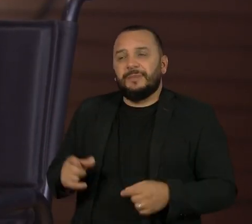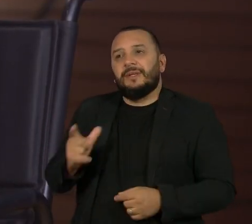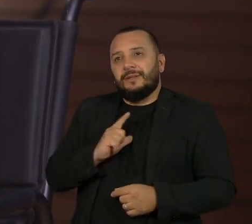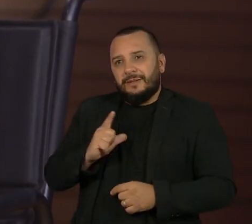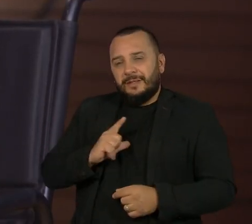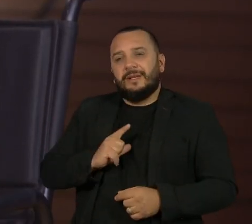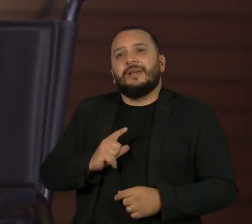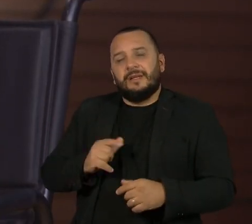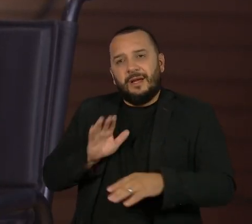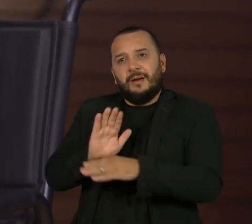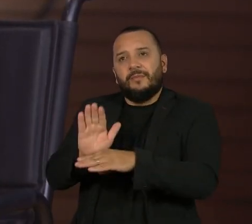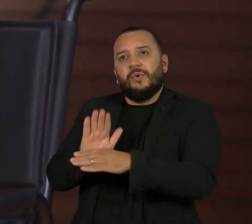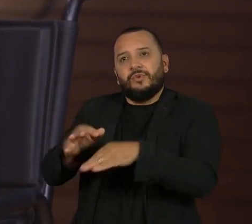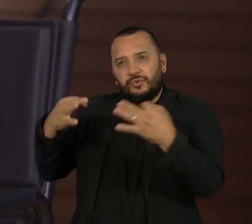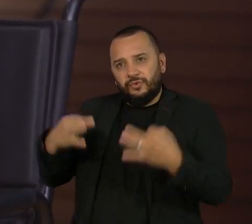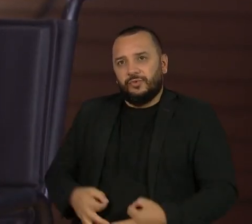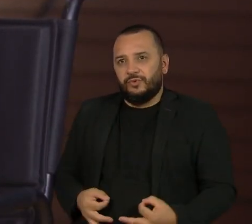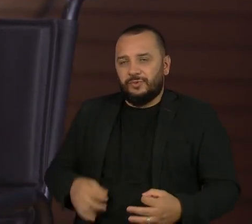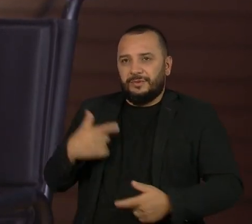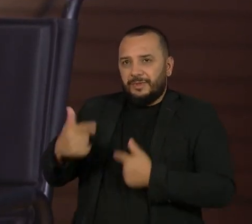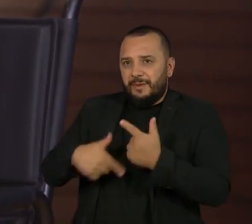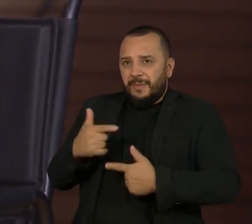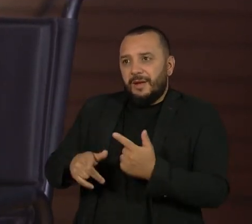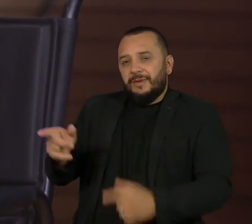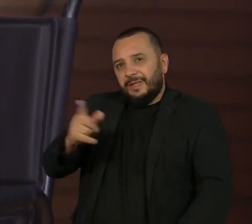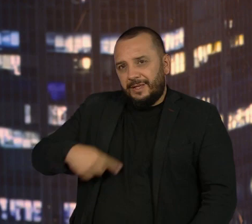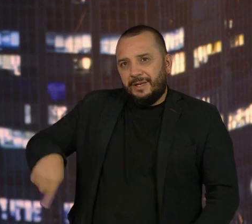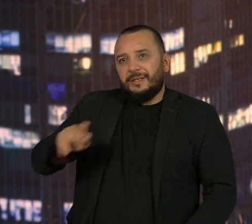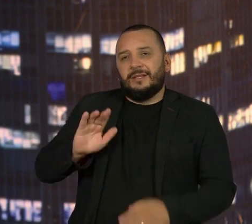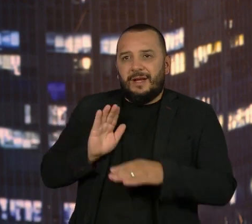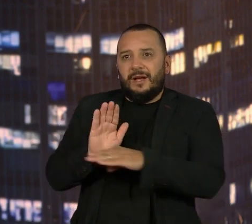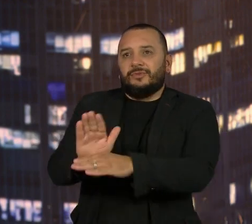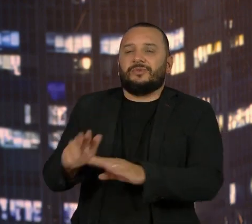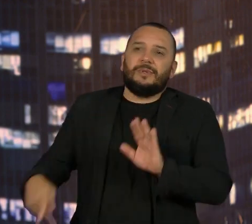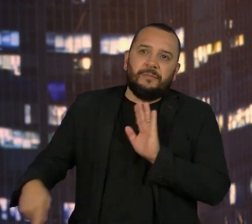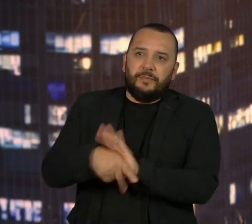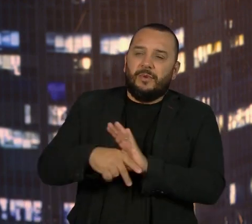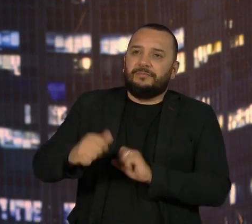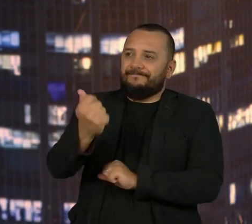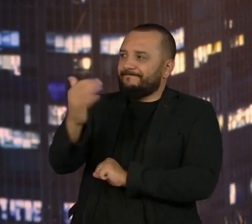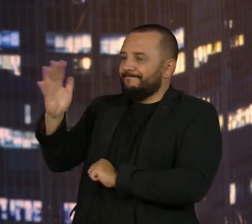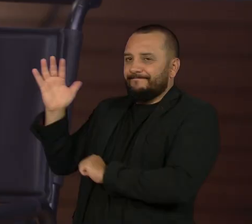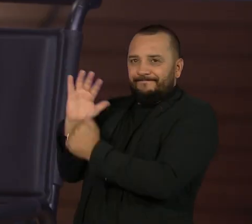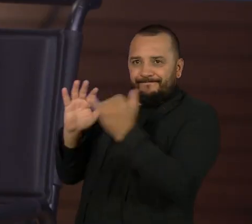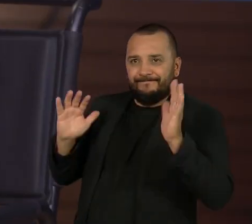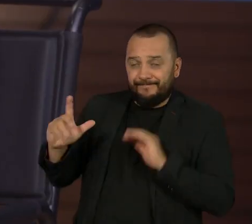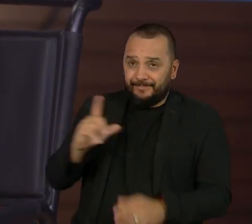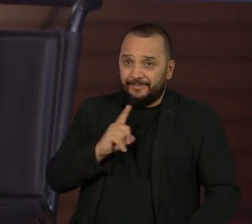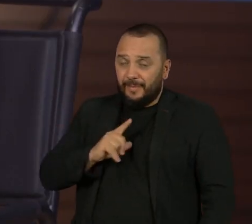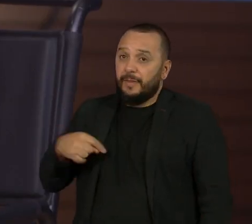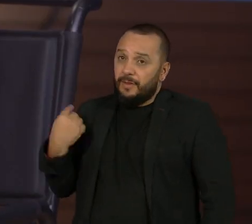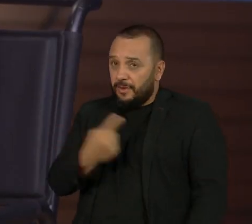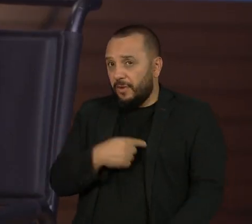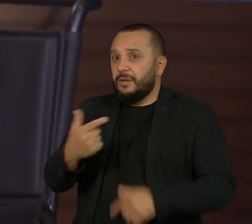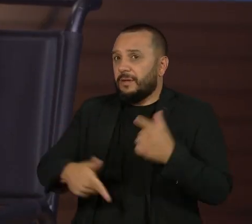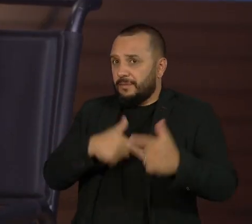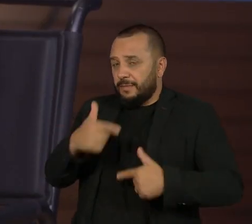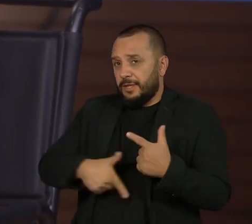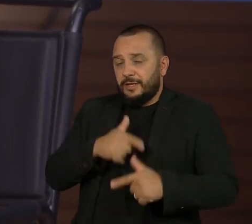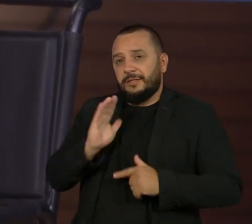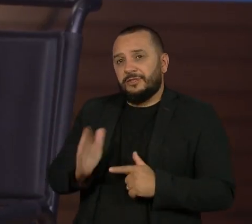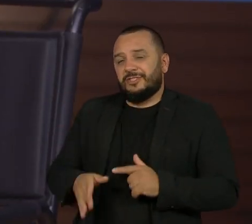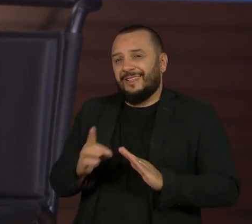parcela justa e devida pelo serviço que eles prestam para os ecossistemas, né? E nós temos trabalhado aí, ao longo